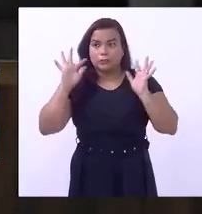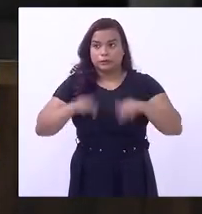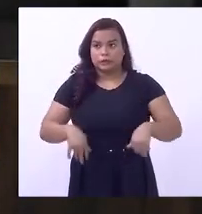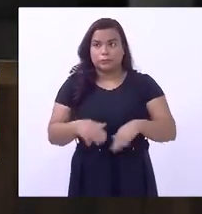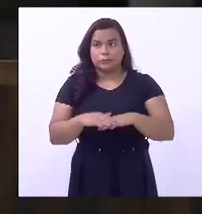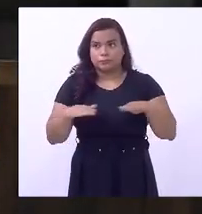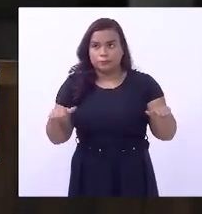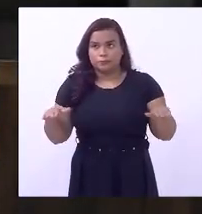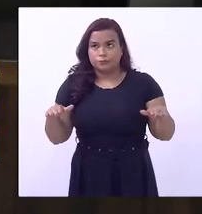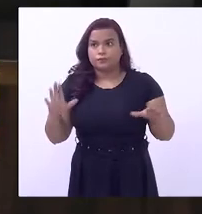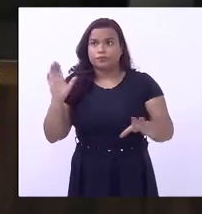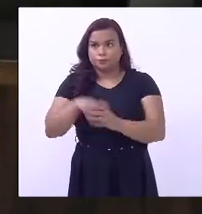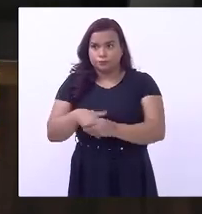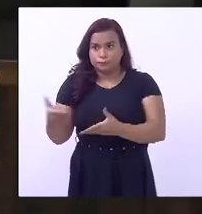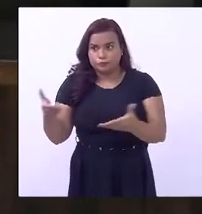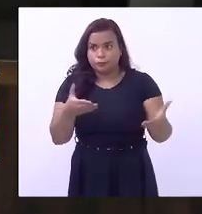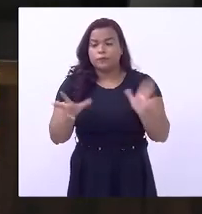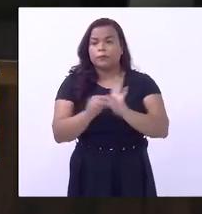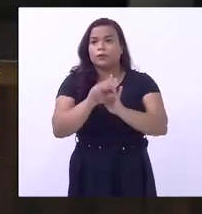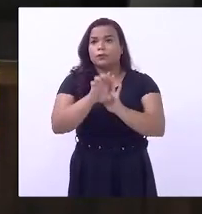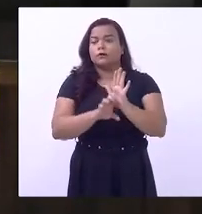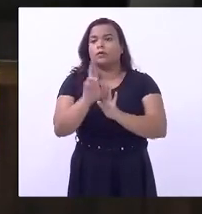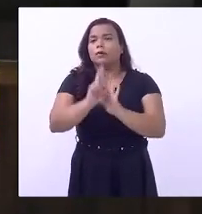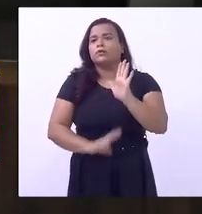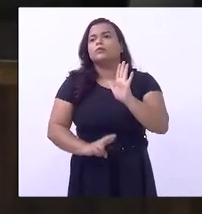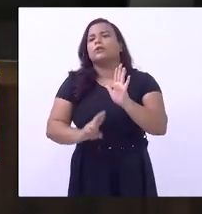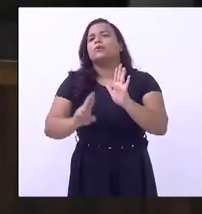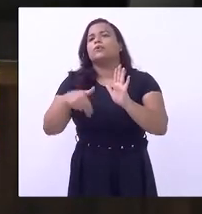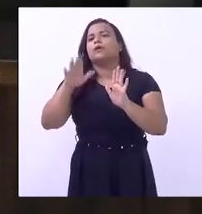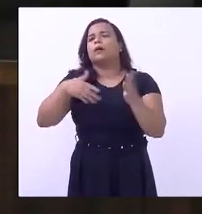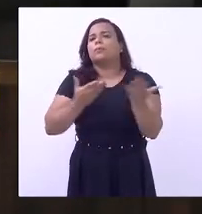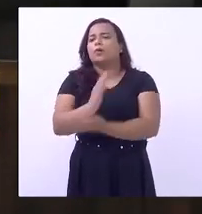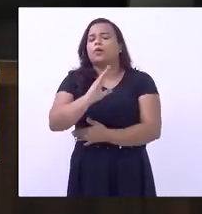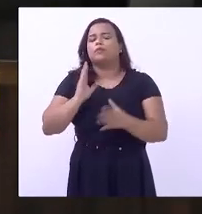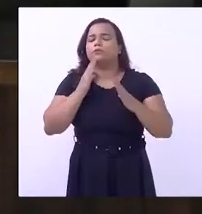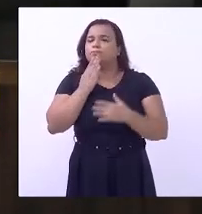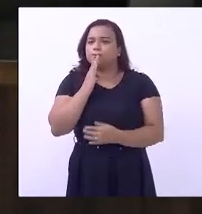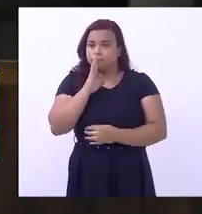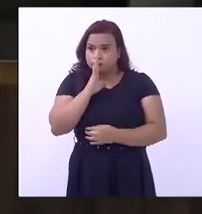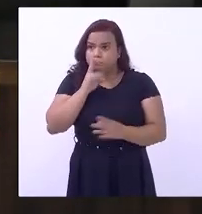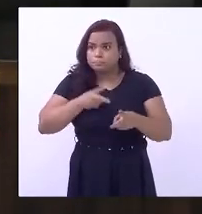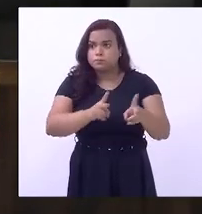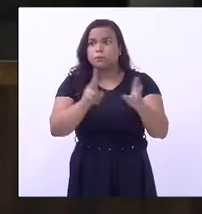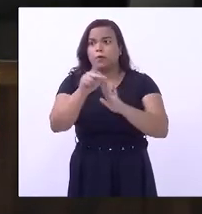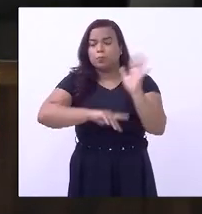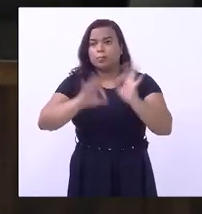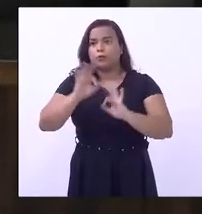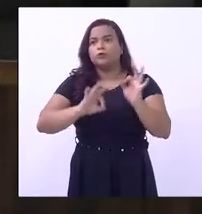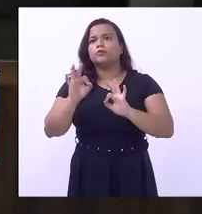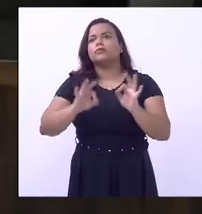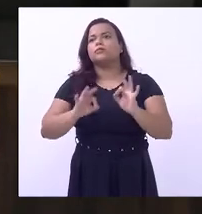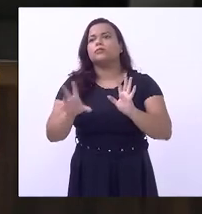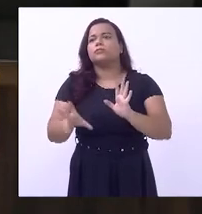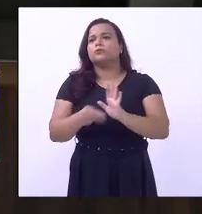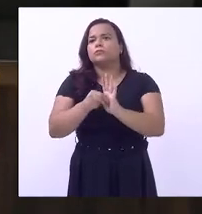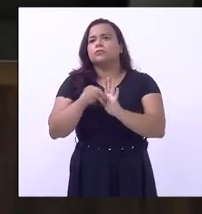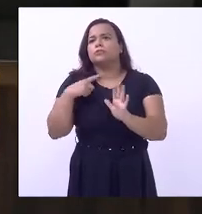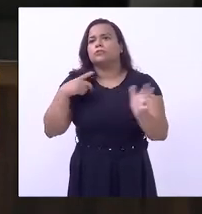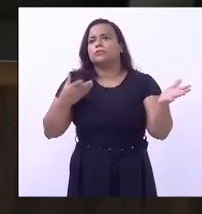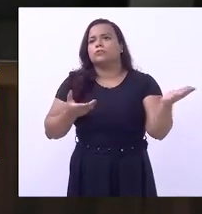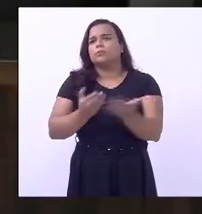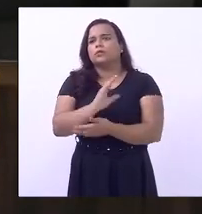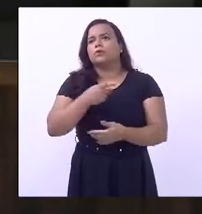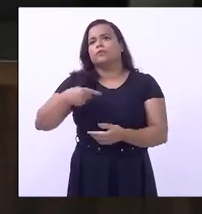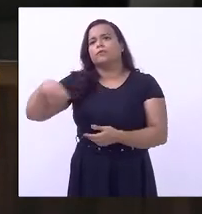discussão, em votação, emenda de redação. Os senhores que aprovam, permaneçam como estão, aprovado. Em votação, projeto assim emendado. Os senhores que aprovam, permaneçam como estão, aprovado, vai